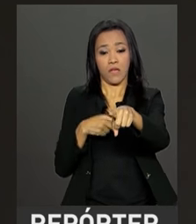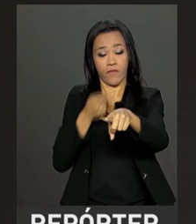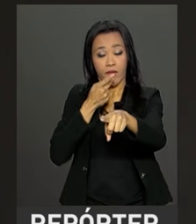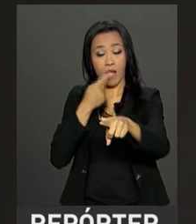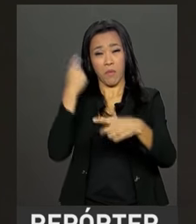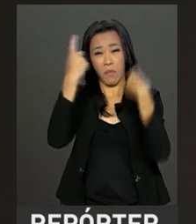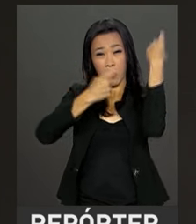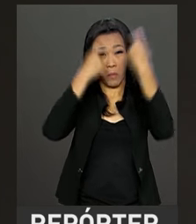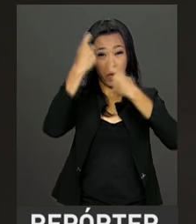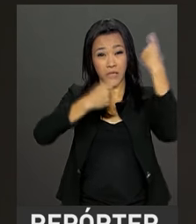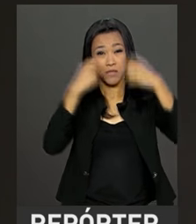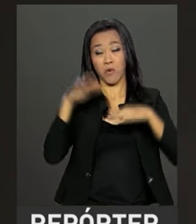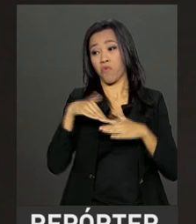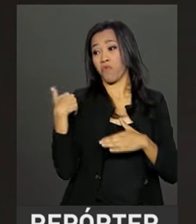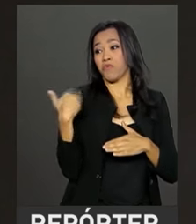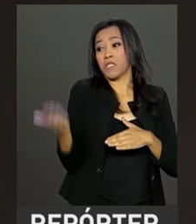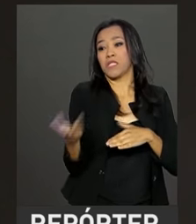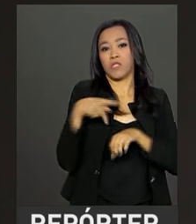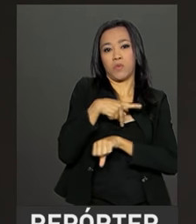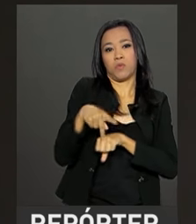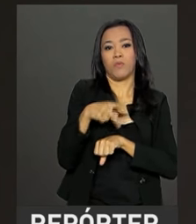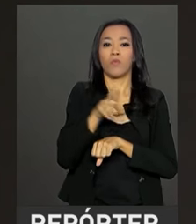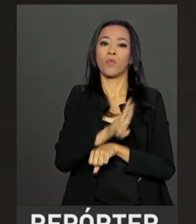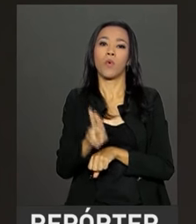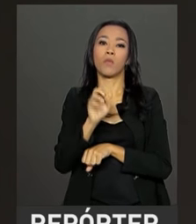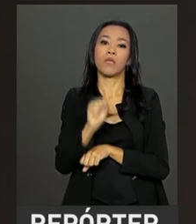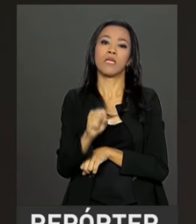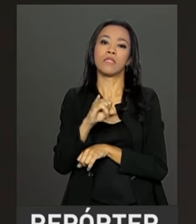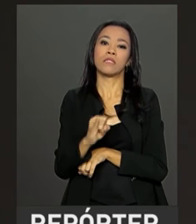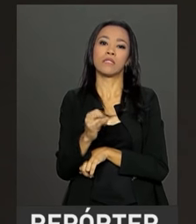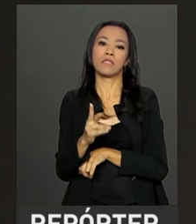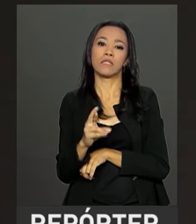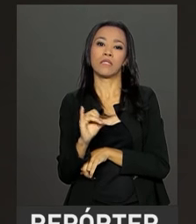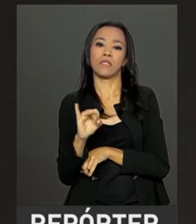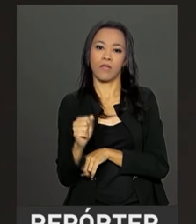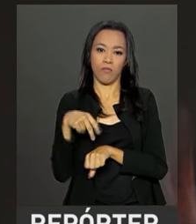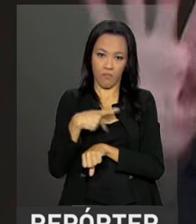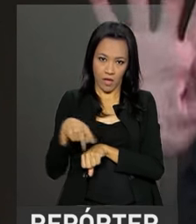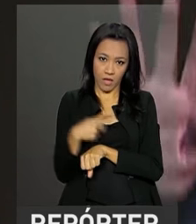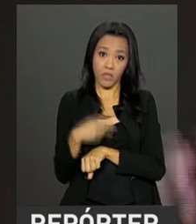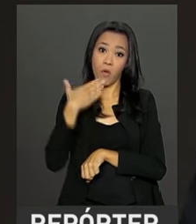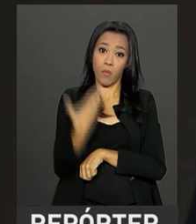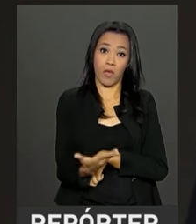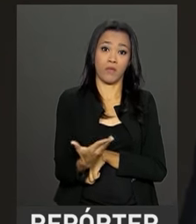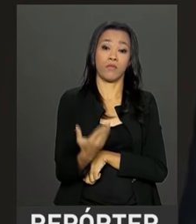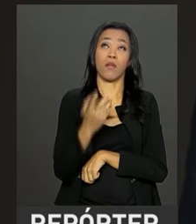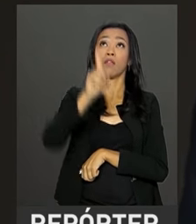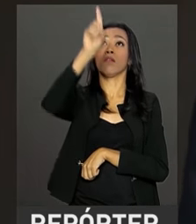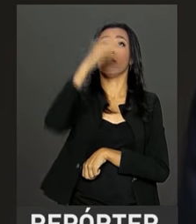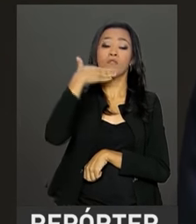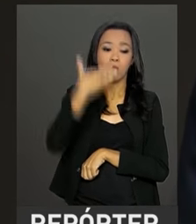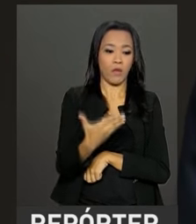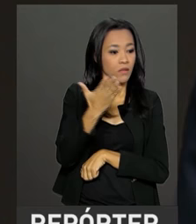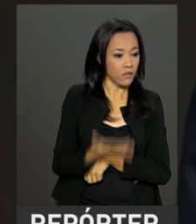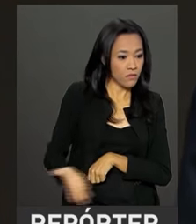com o nosso vizinho país a síria eu jogo dessa tribuna rogo a deus que